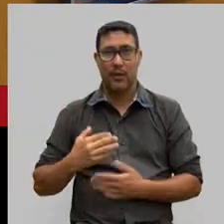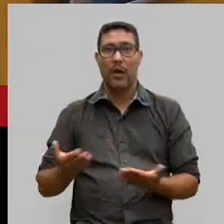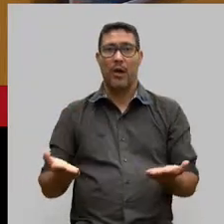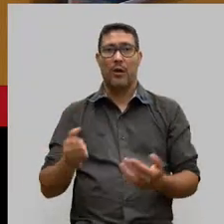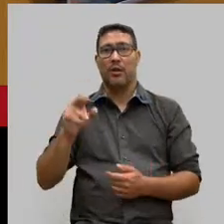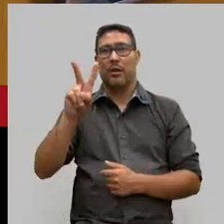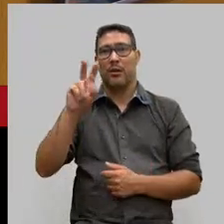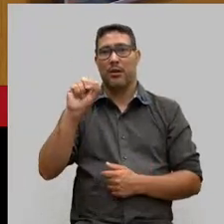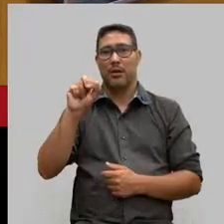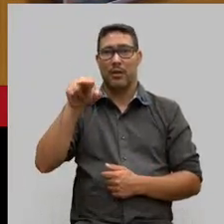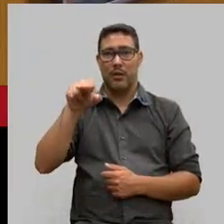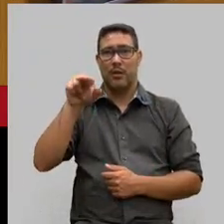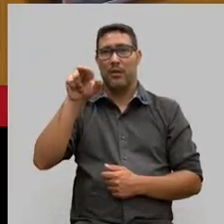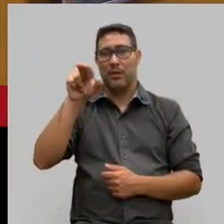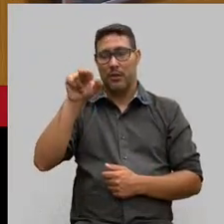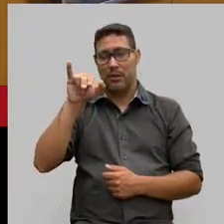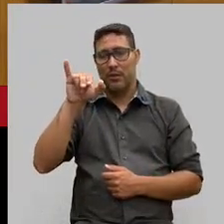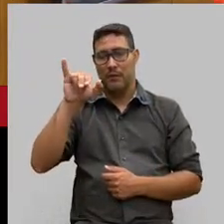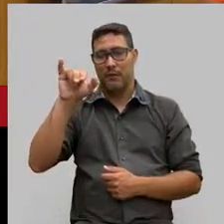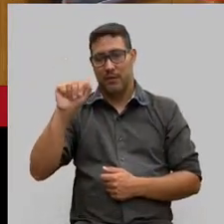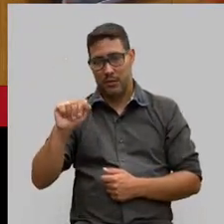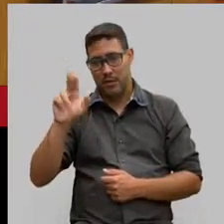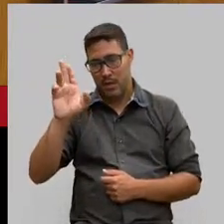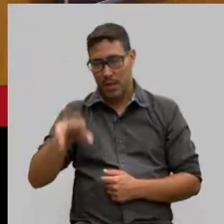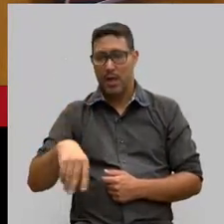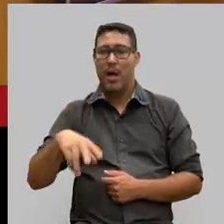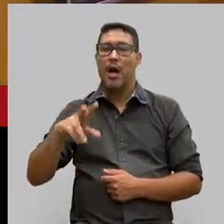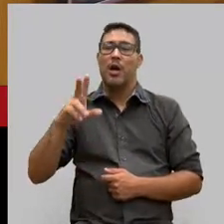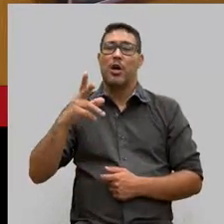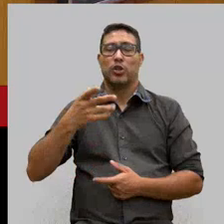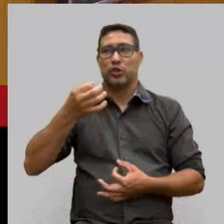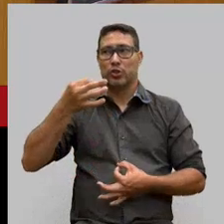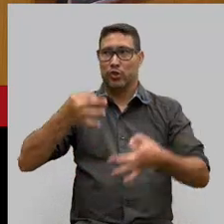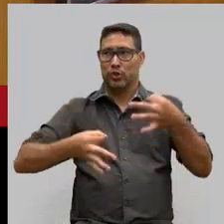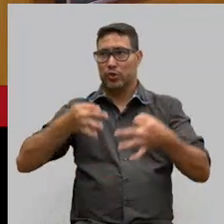Samira Douro Pereira Pinto promotora de